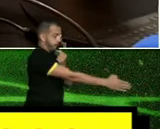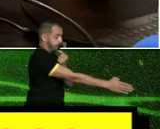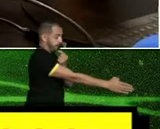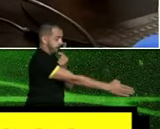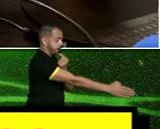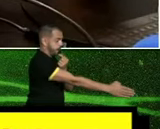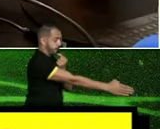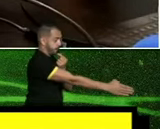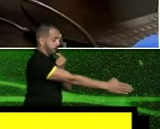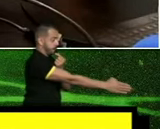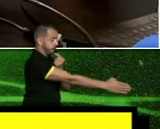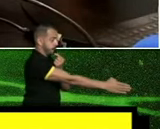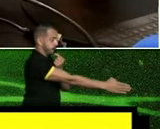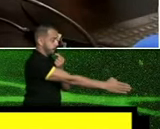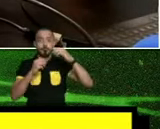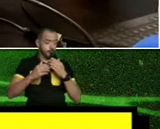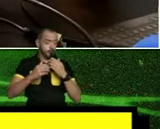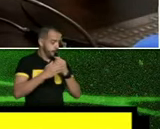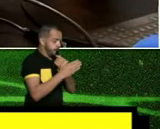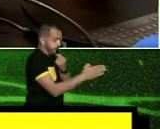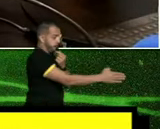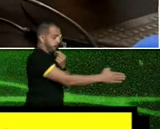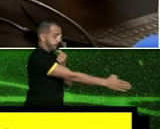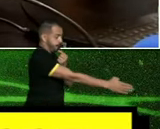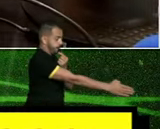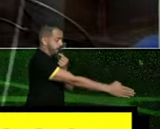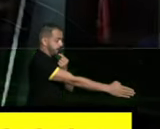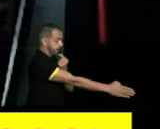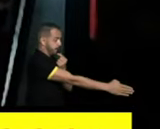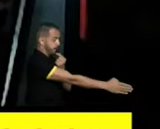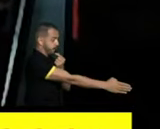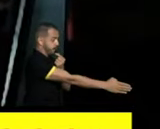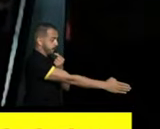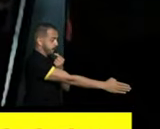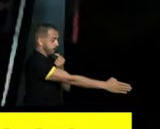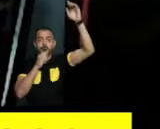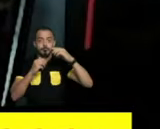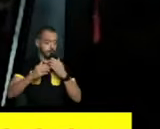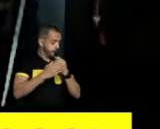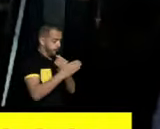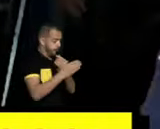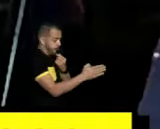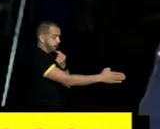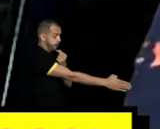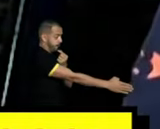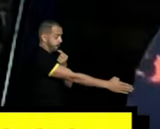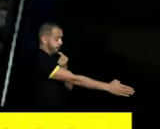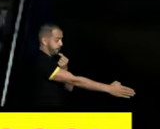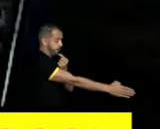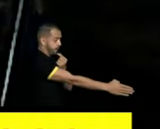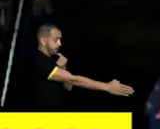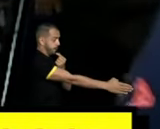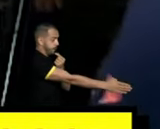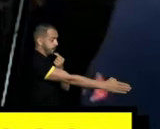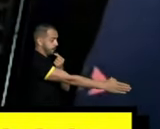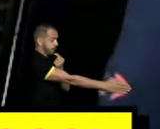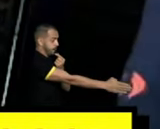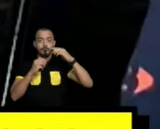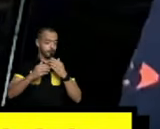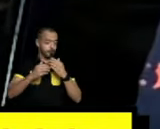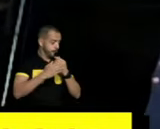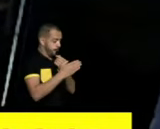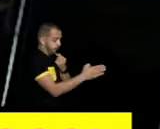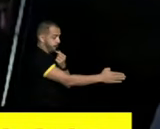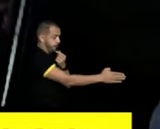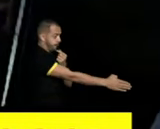Guinho e que fatiada Espetacular do Otávio no lançamento pra área apareceu na diagonal de costas